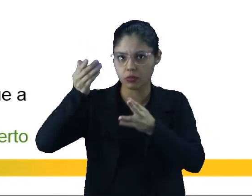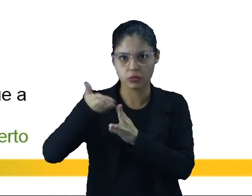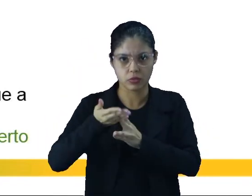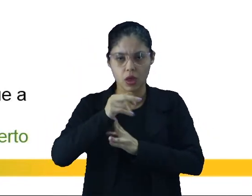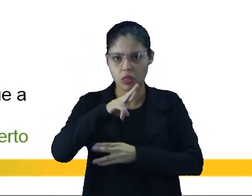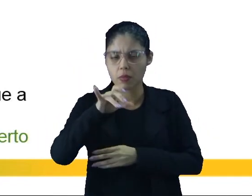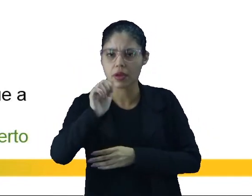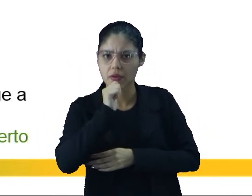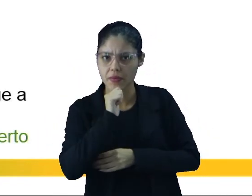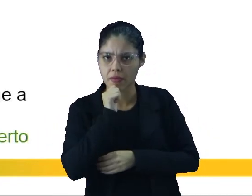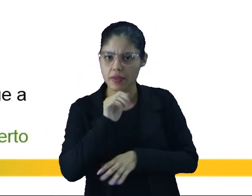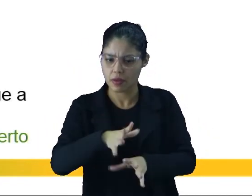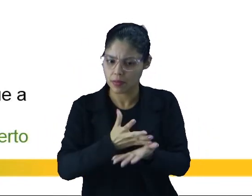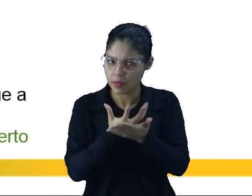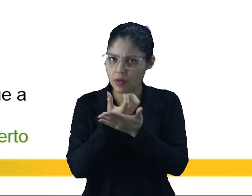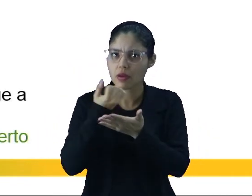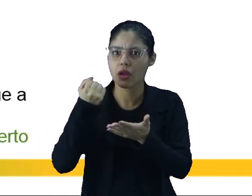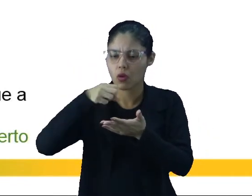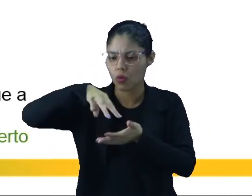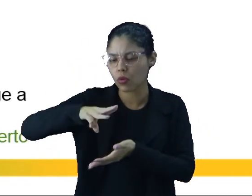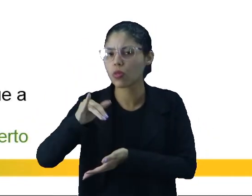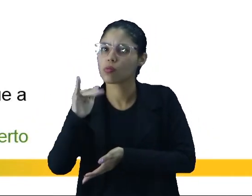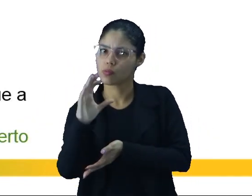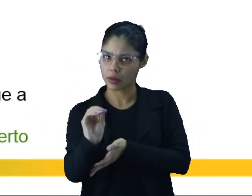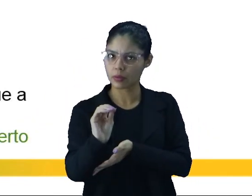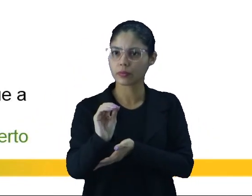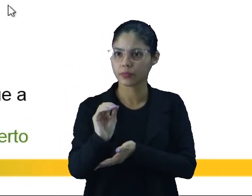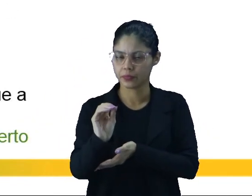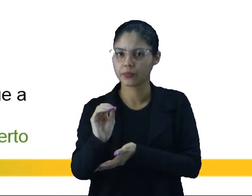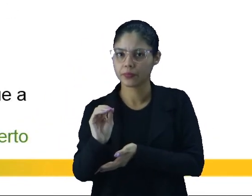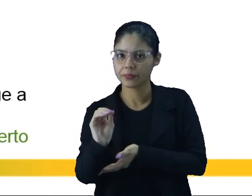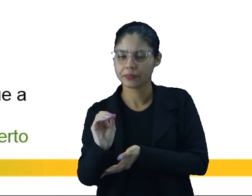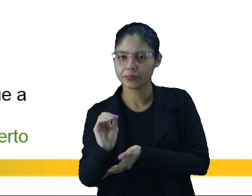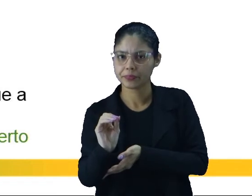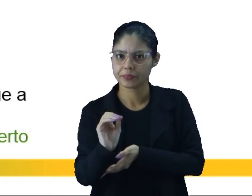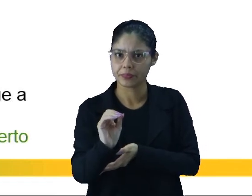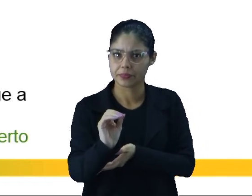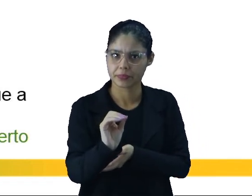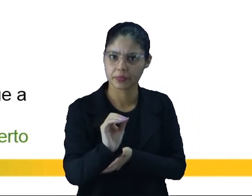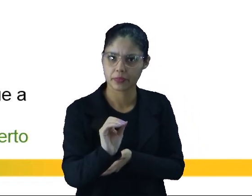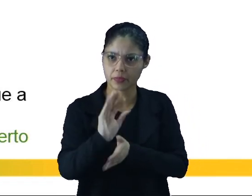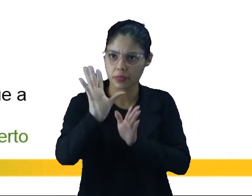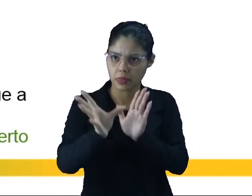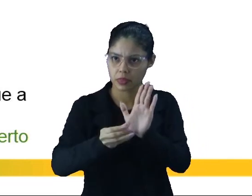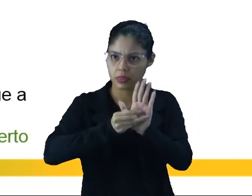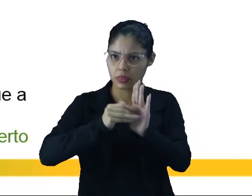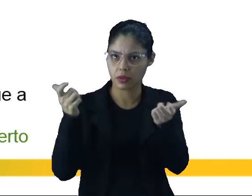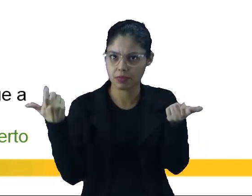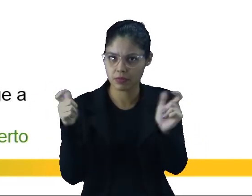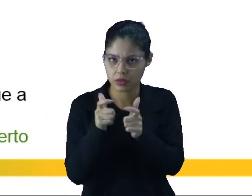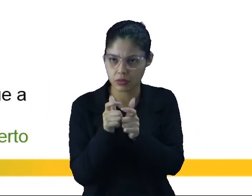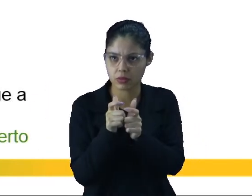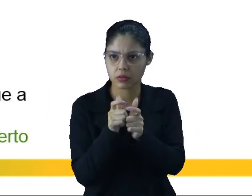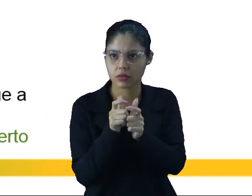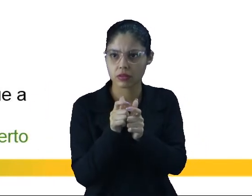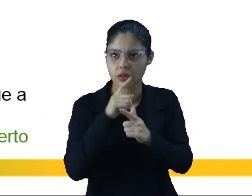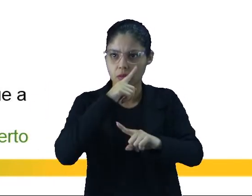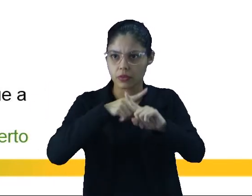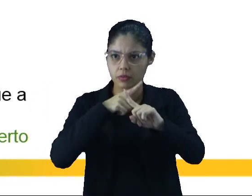pessoal? Eu vou pegar esse termo do meio, tá? E colocar menor do que